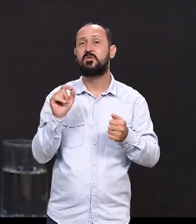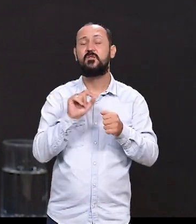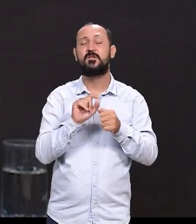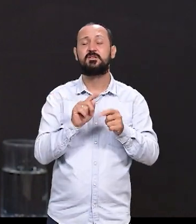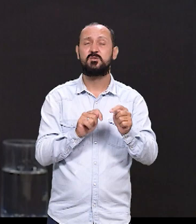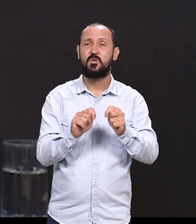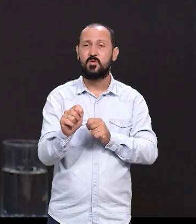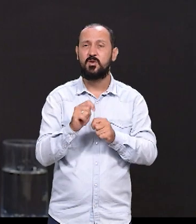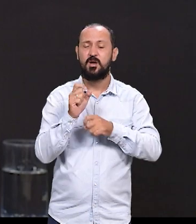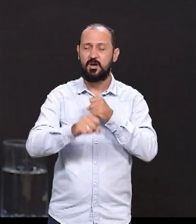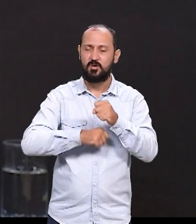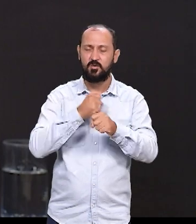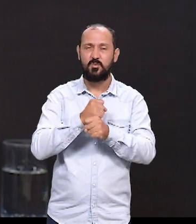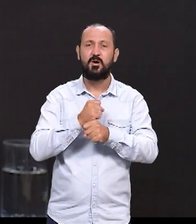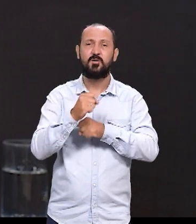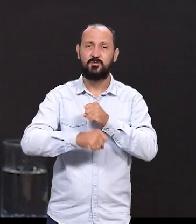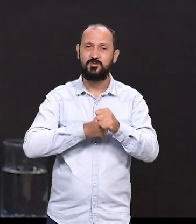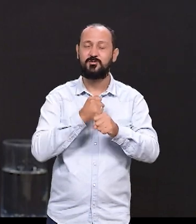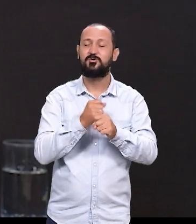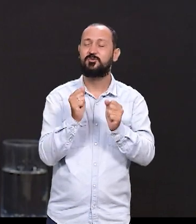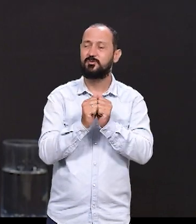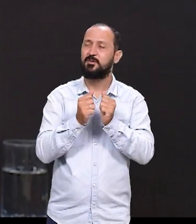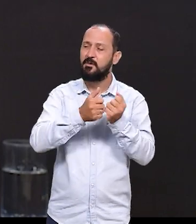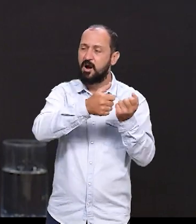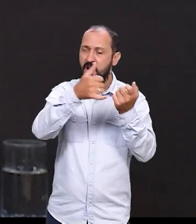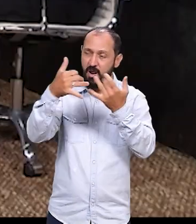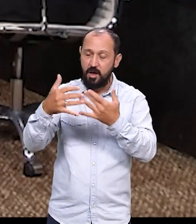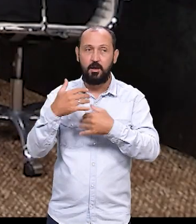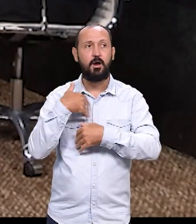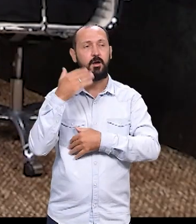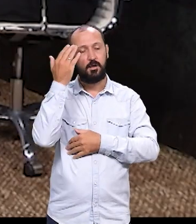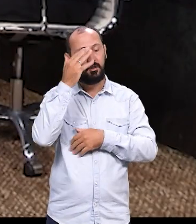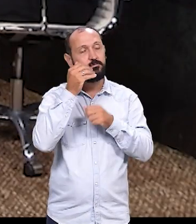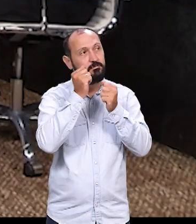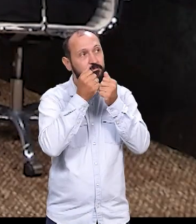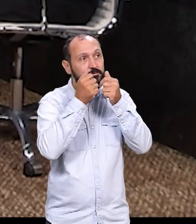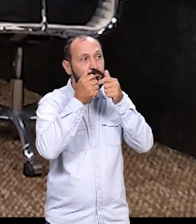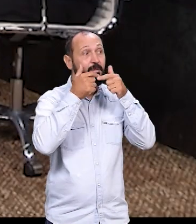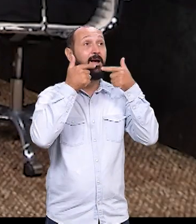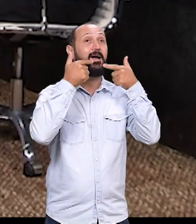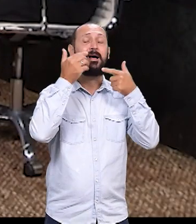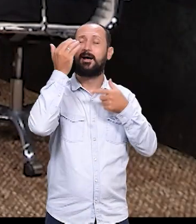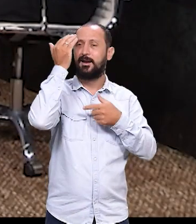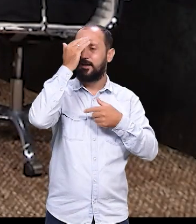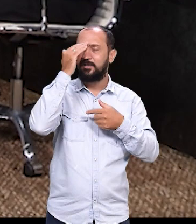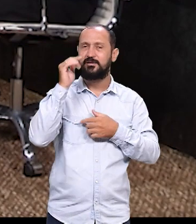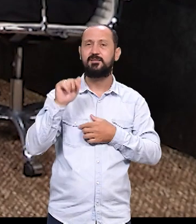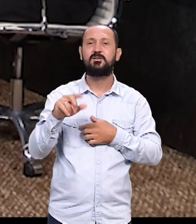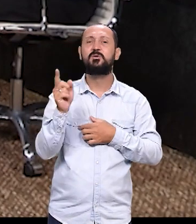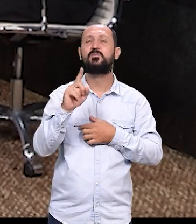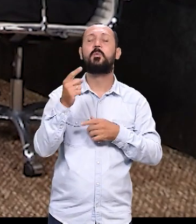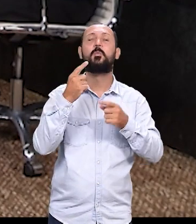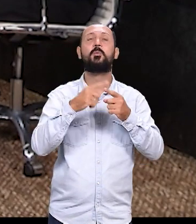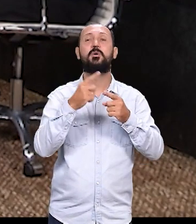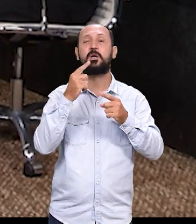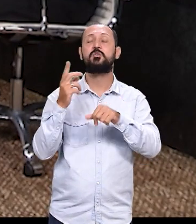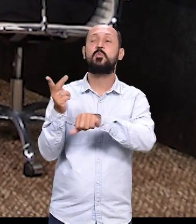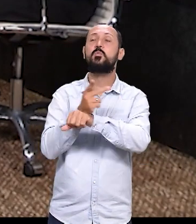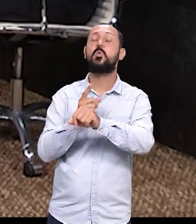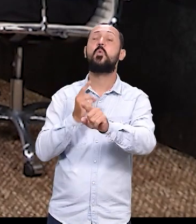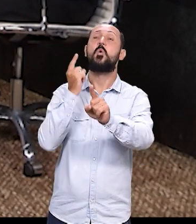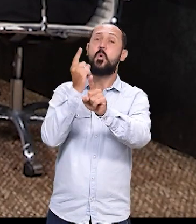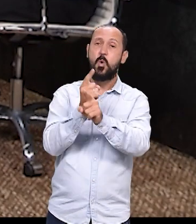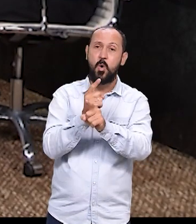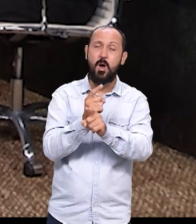chance de cura altíssima e só fazendo o controle anual com a gente E aí depois de explicado tudo aí que ela abriu o sorriso que ela entendeu que